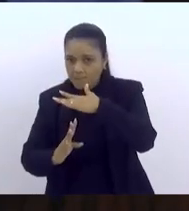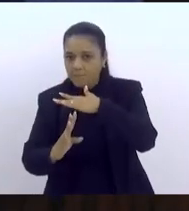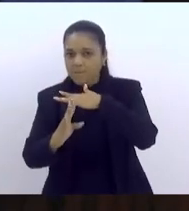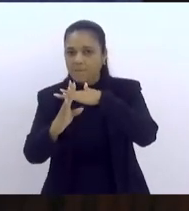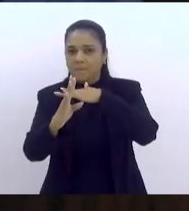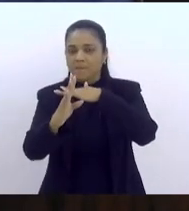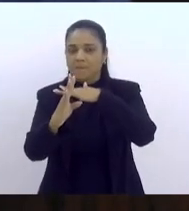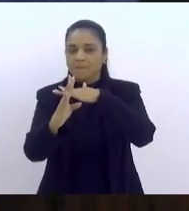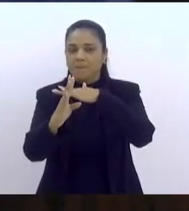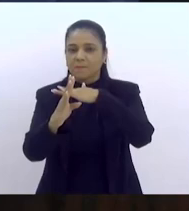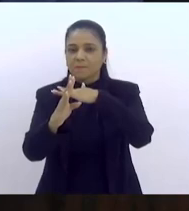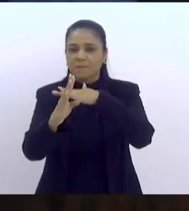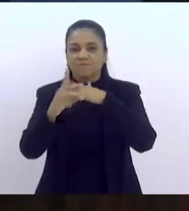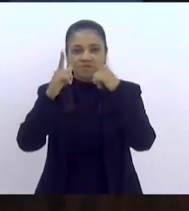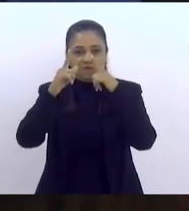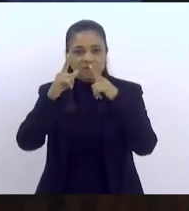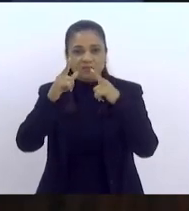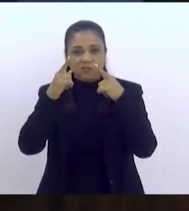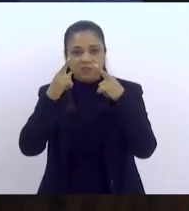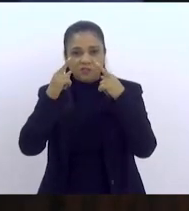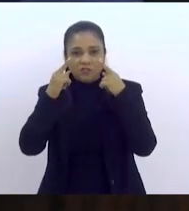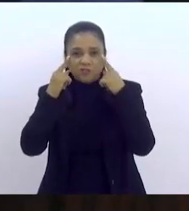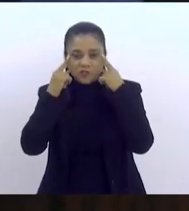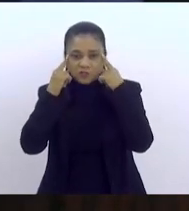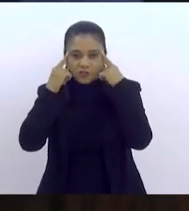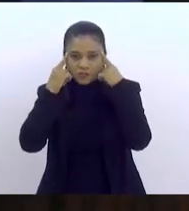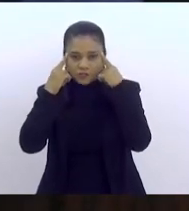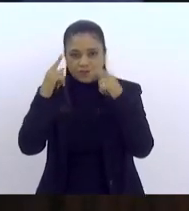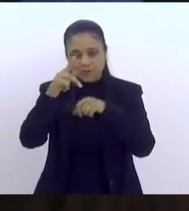da Imigração Japonesa.